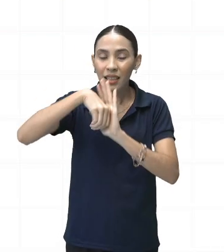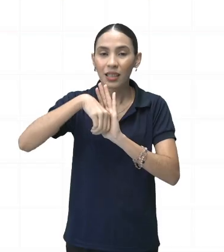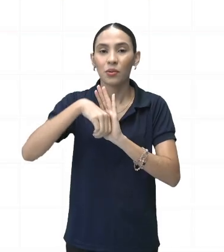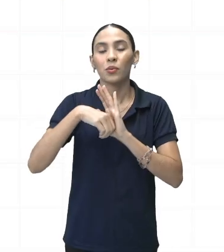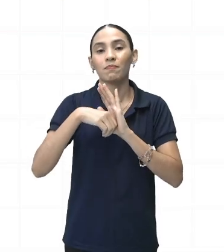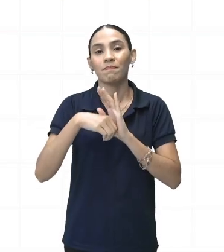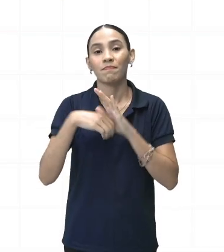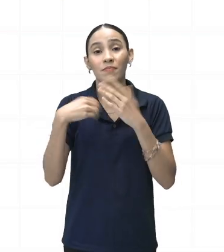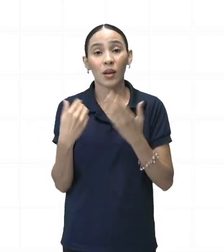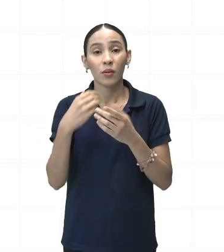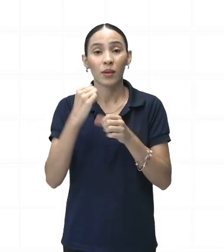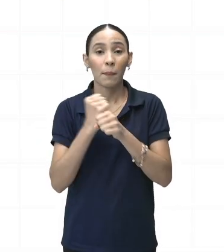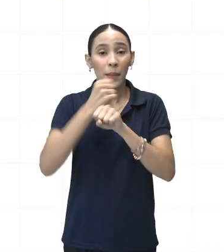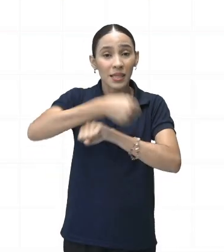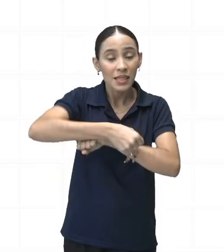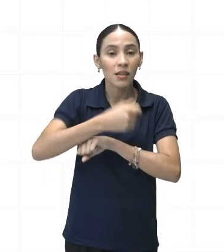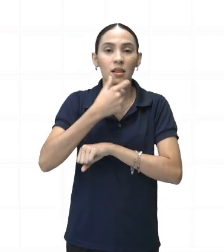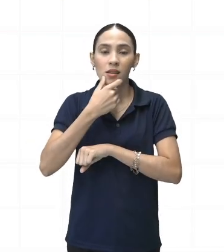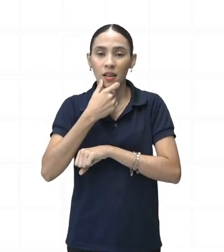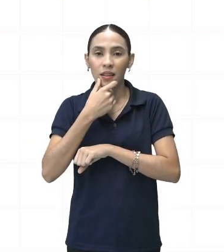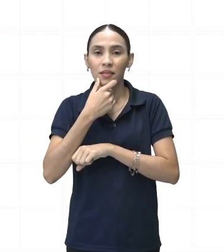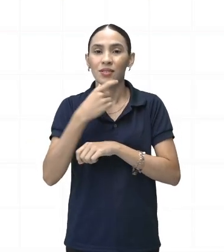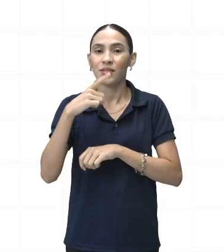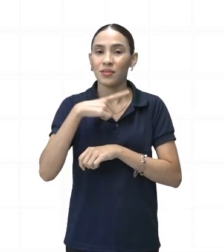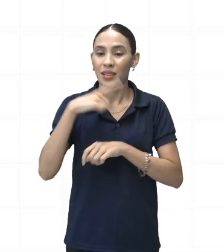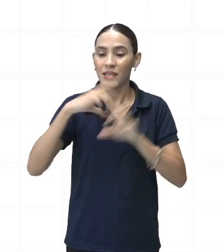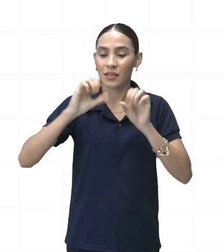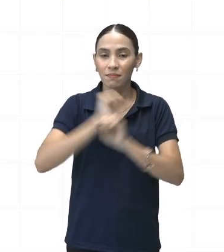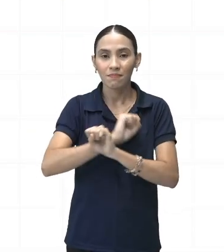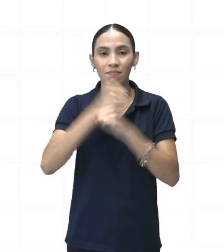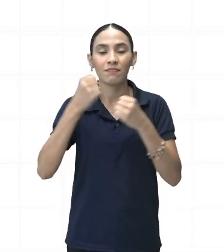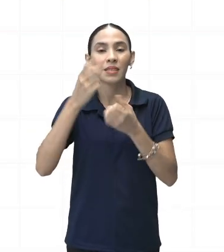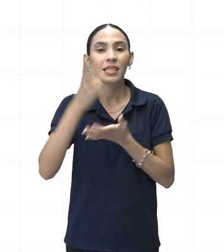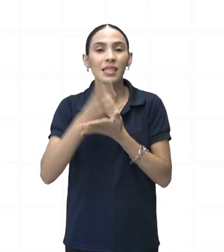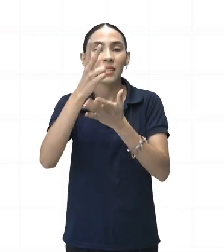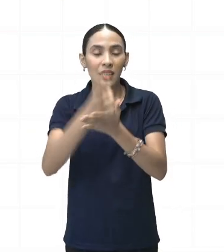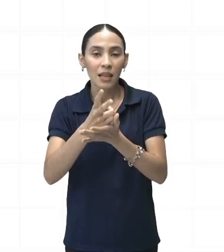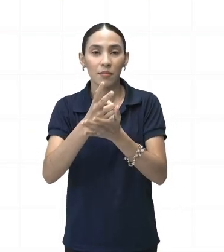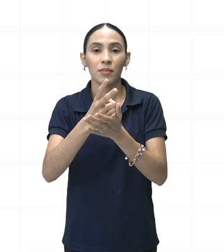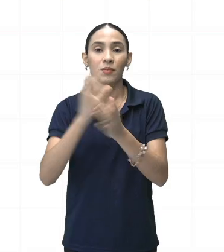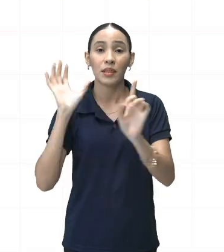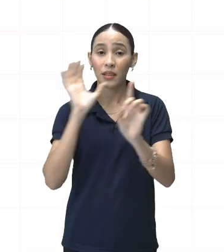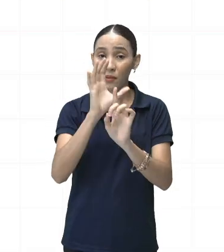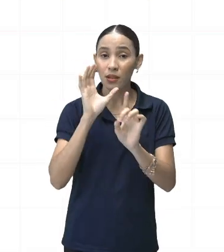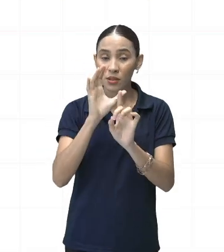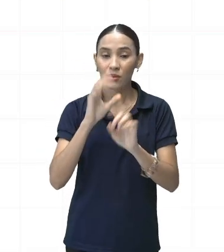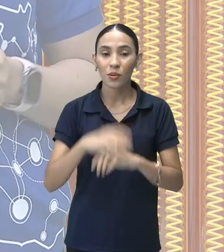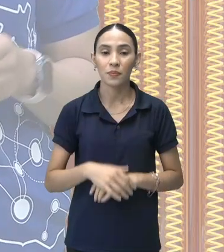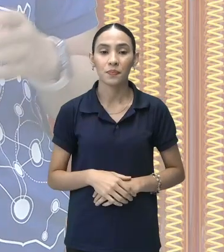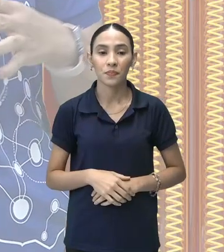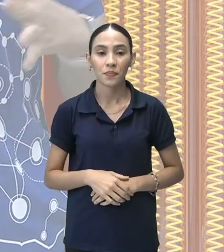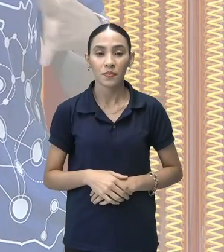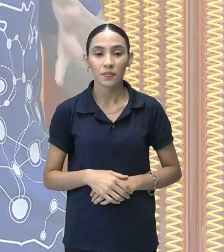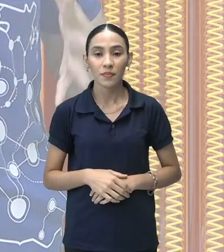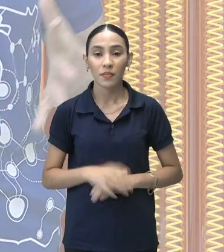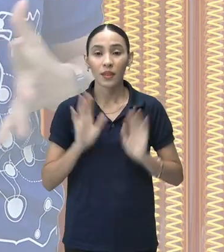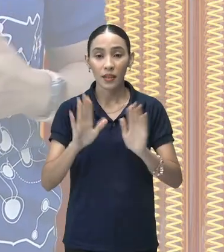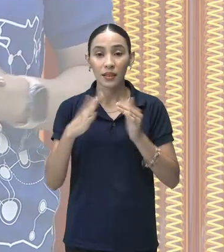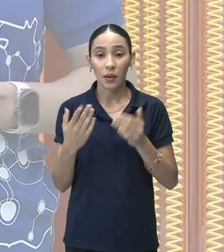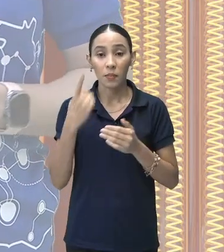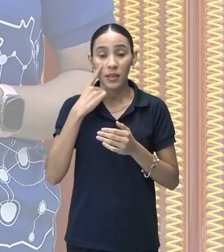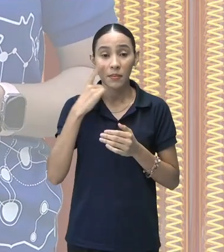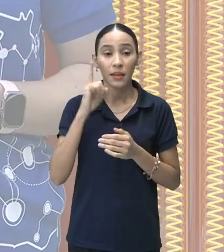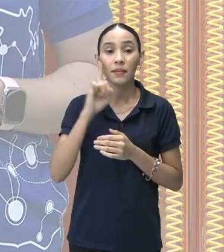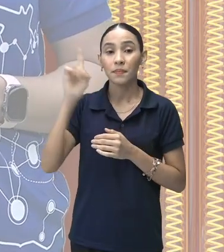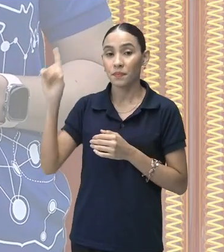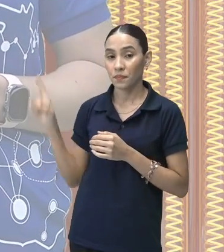território, a pressão inglesa para que houvesse abolição sempre aumentou nesse contexto, certo? Então, vamos